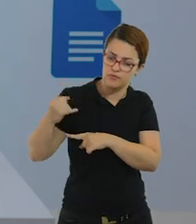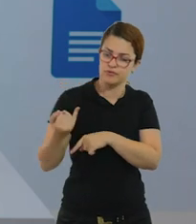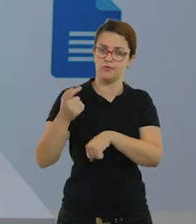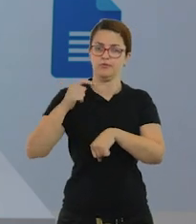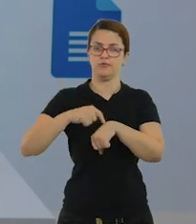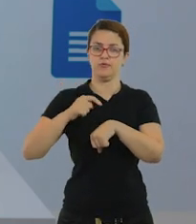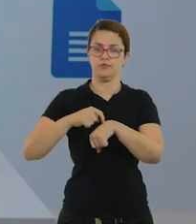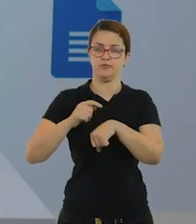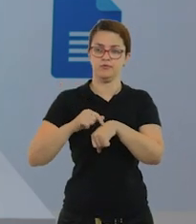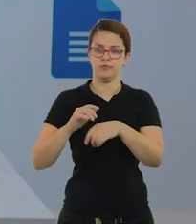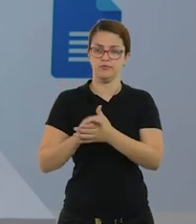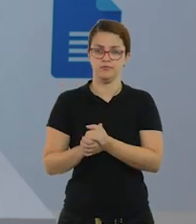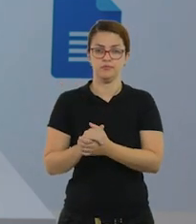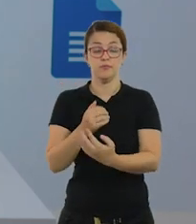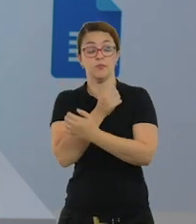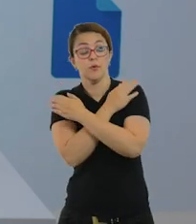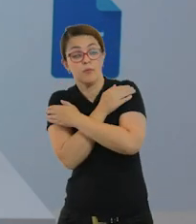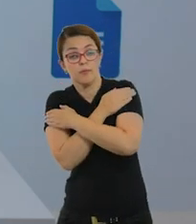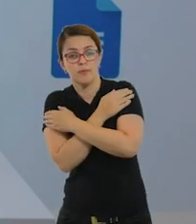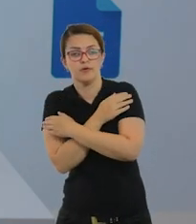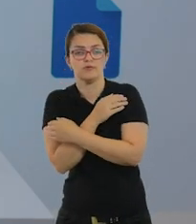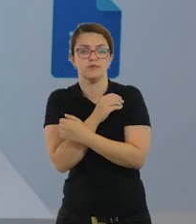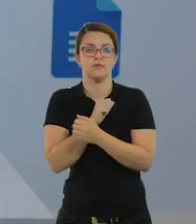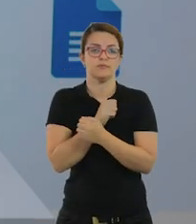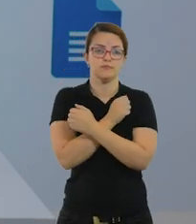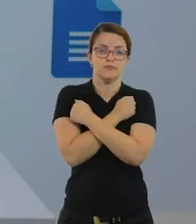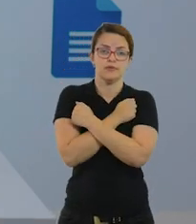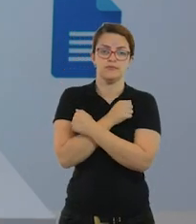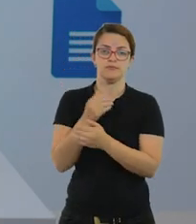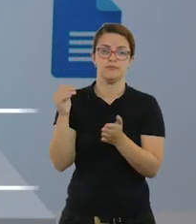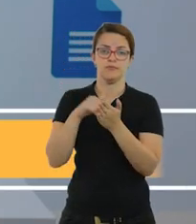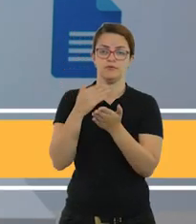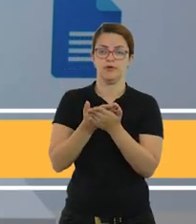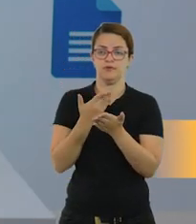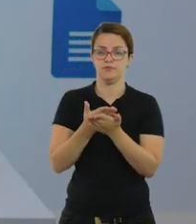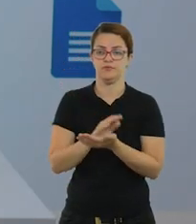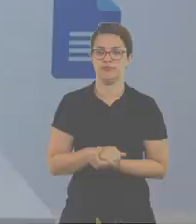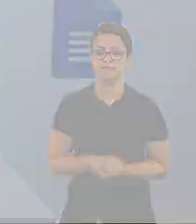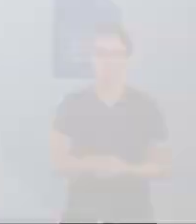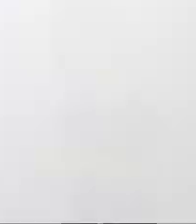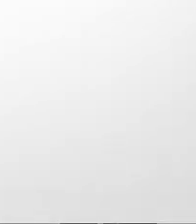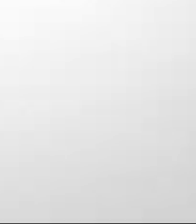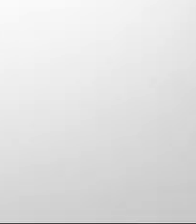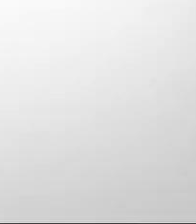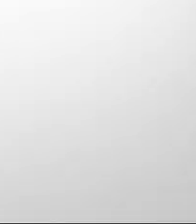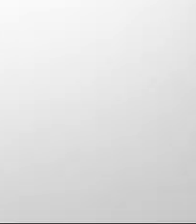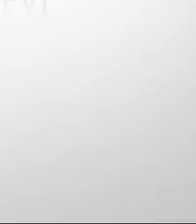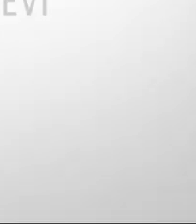arte, vamos aproveitar bem o nosso tempo. Fica aqui o meu abraço e até a próxima aula.